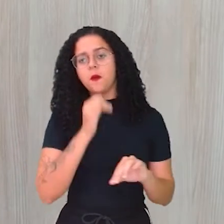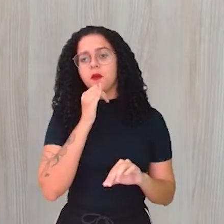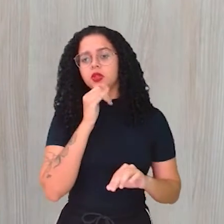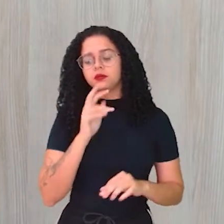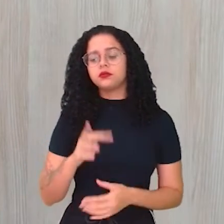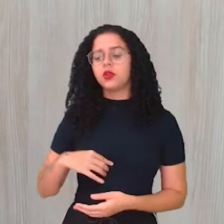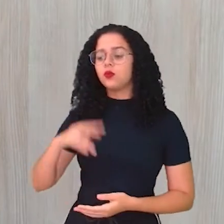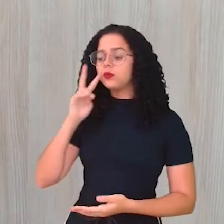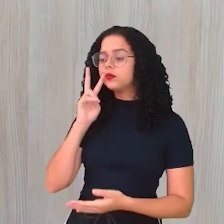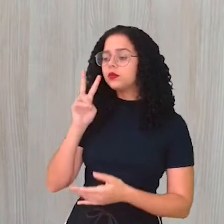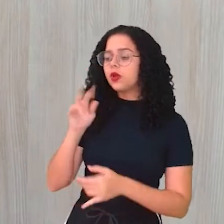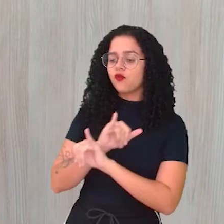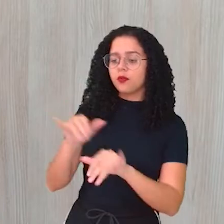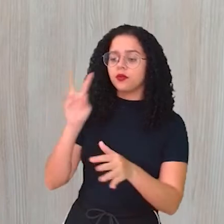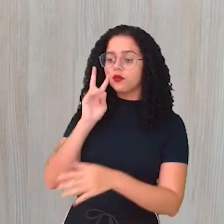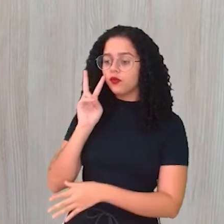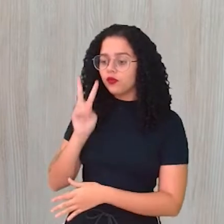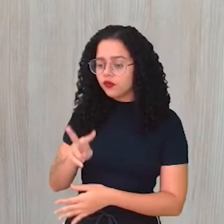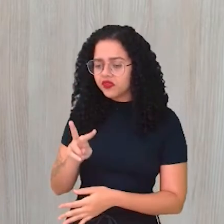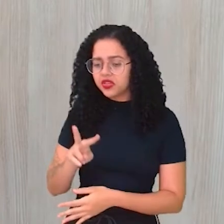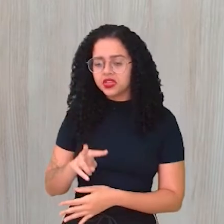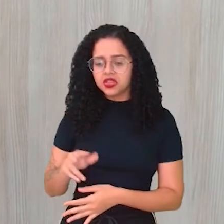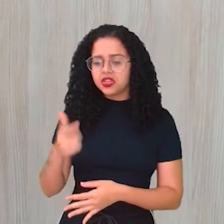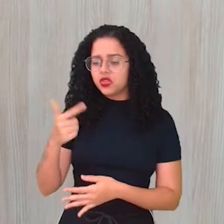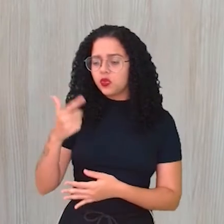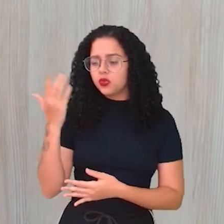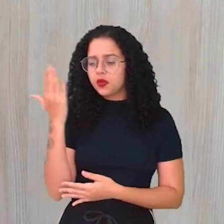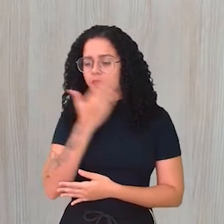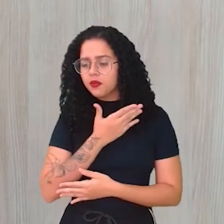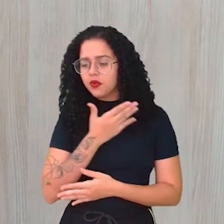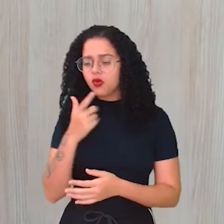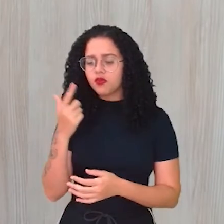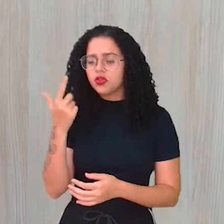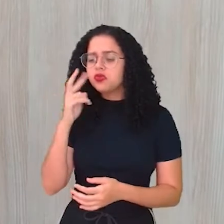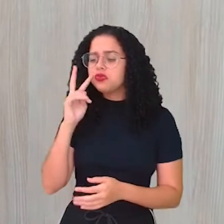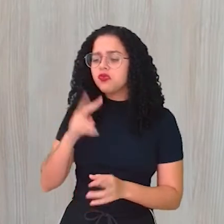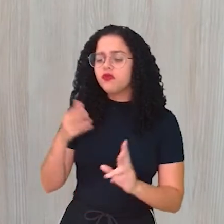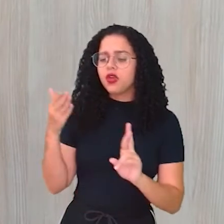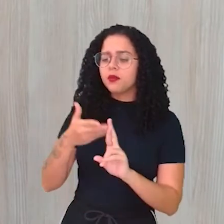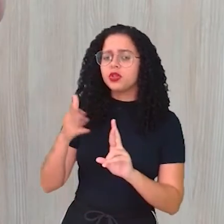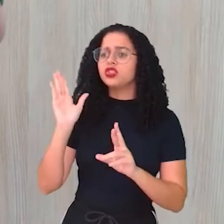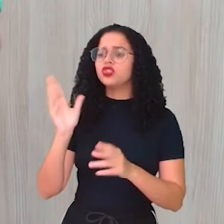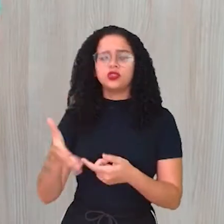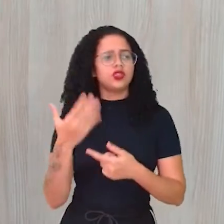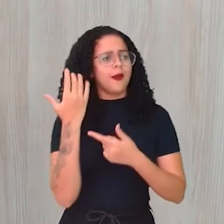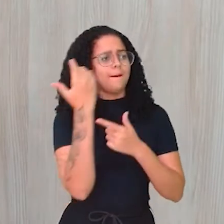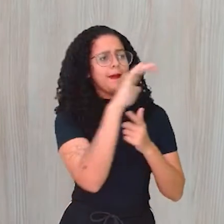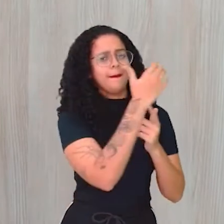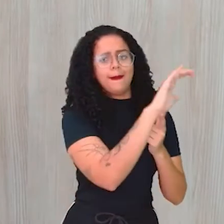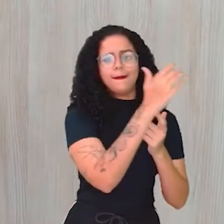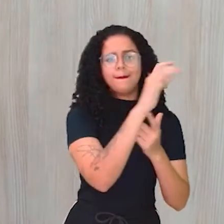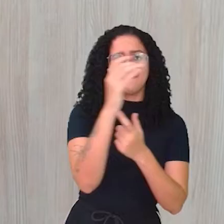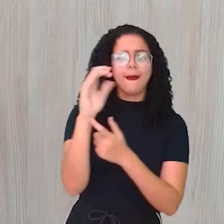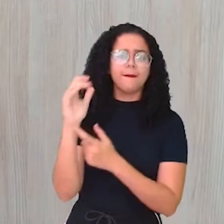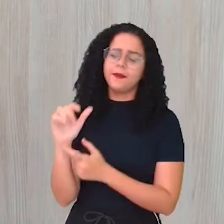gente nem checa, nem vai lá ver qual é a referência e já passa para o colega, já compartilha, a gente não está agindo aí